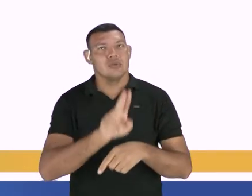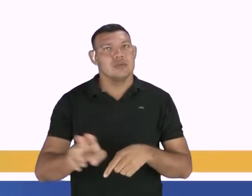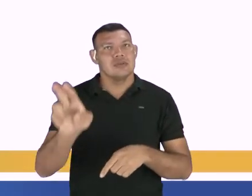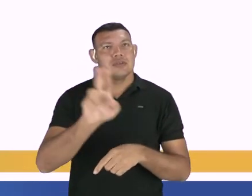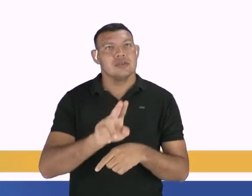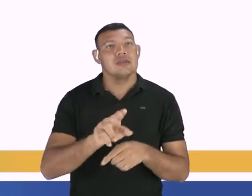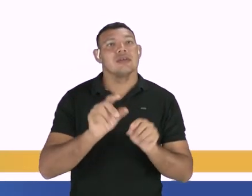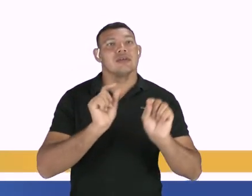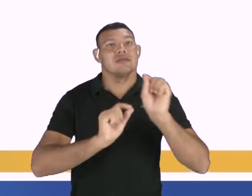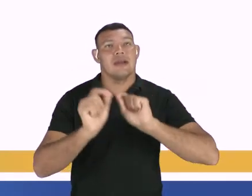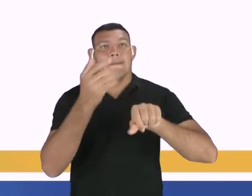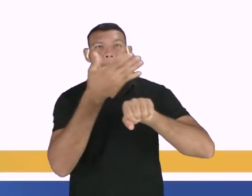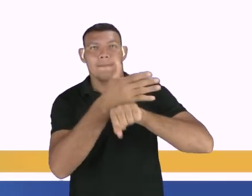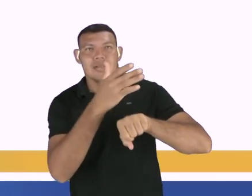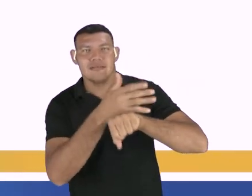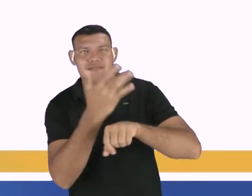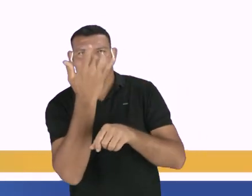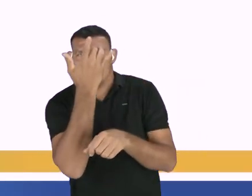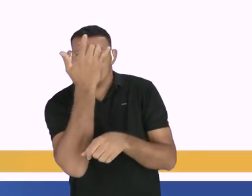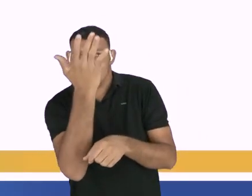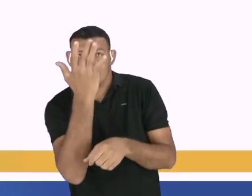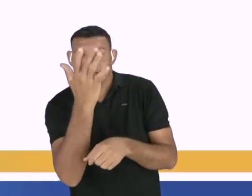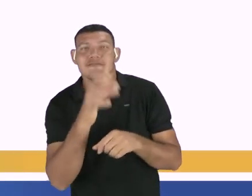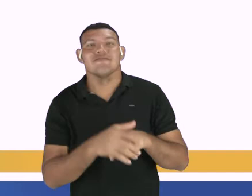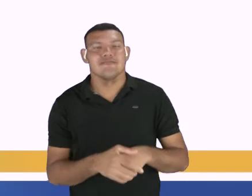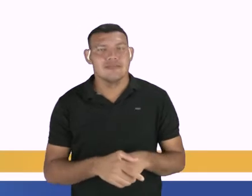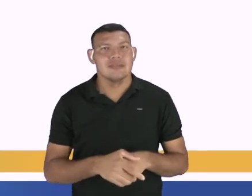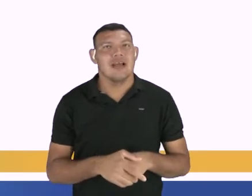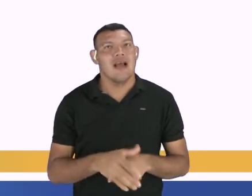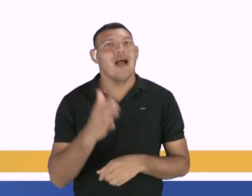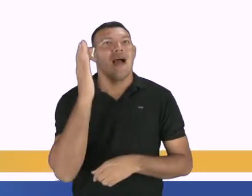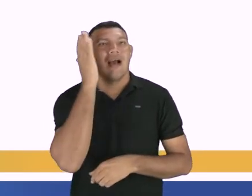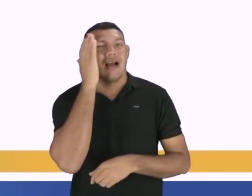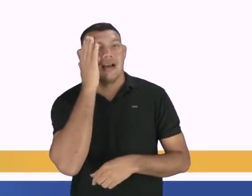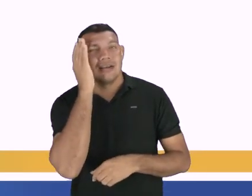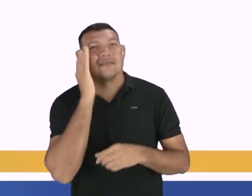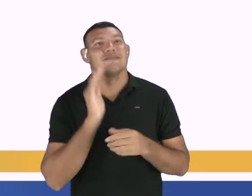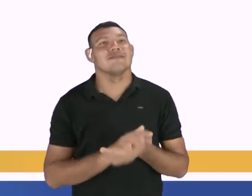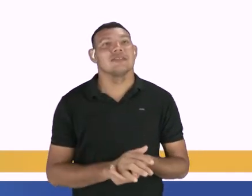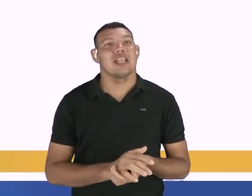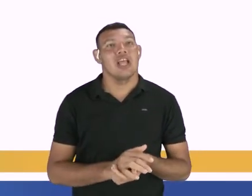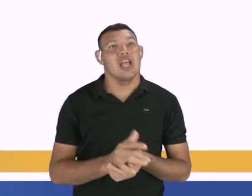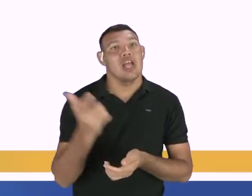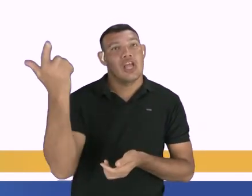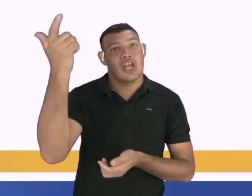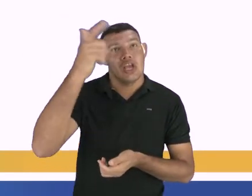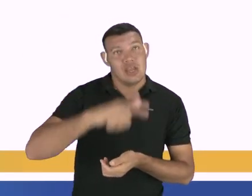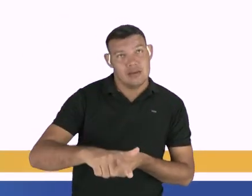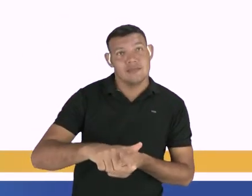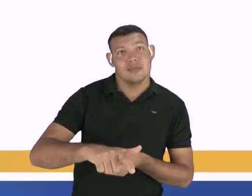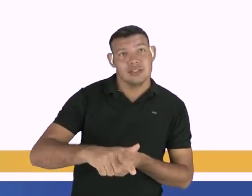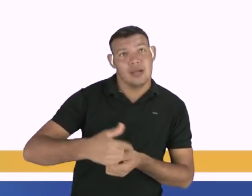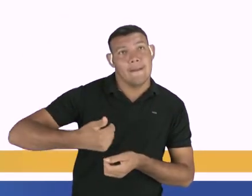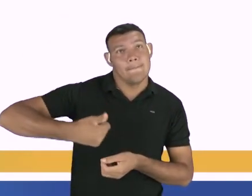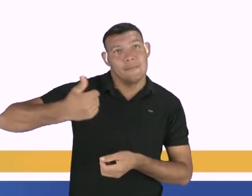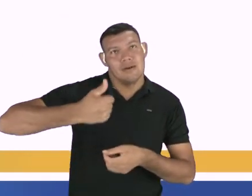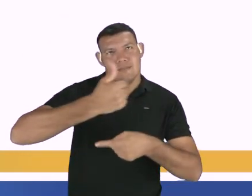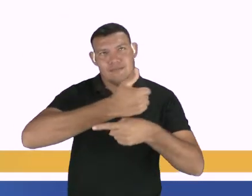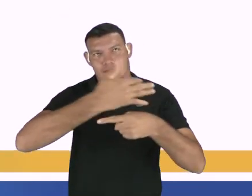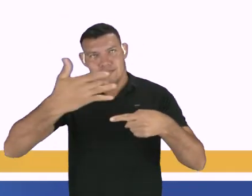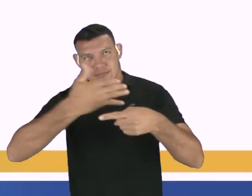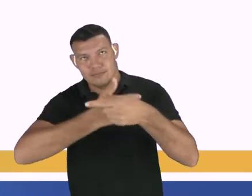fácil assimilação. O que essa regra me diz? Repetir a primeira fração e multiplicar pelo inverso da